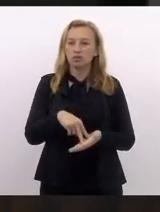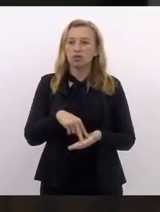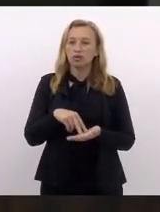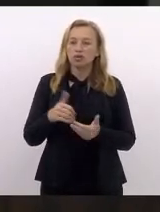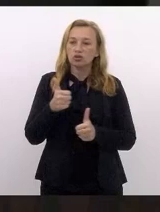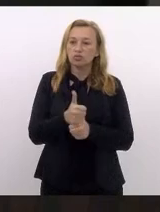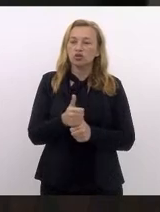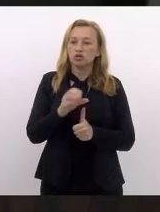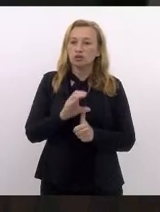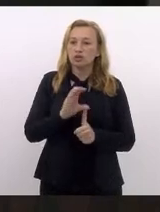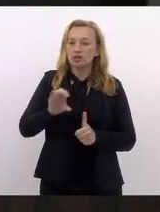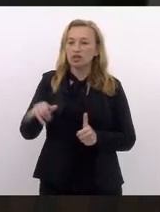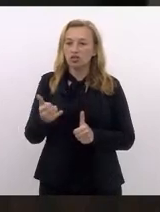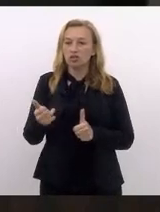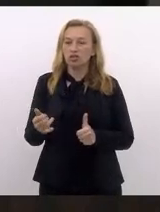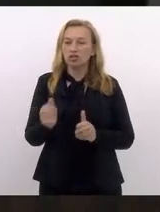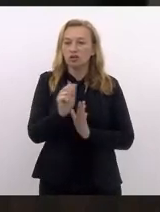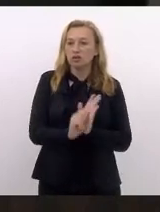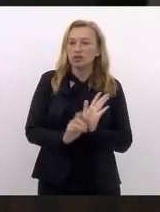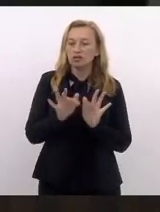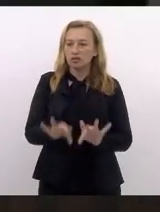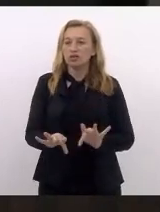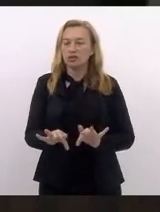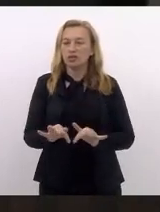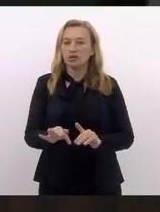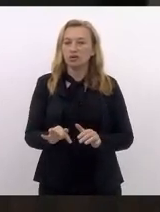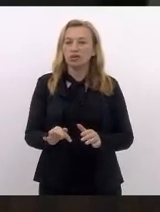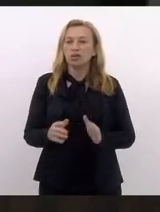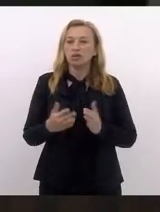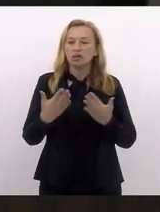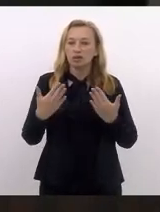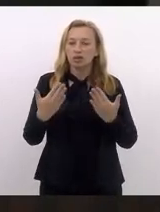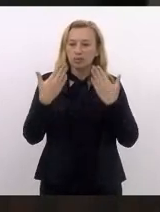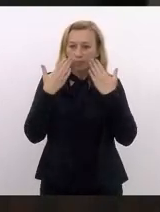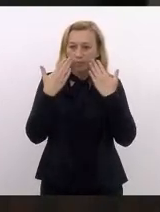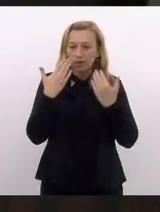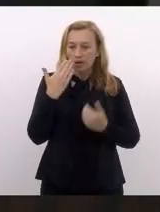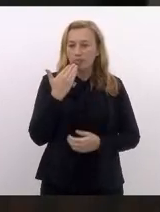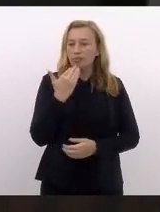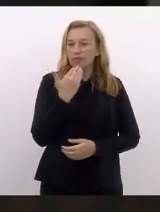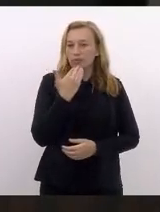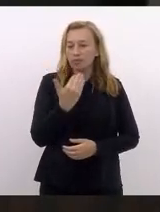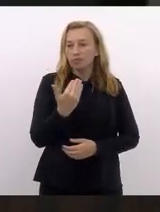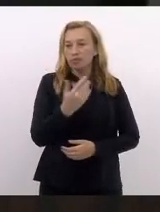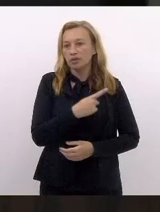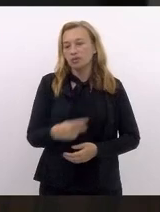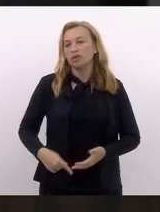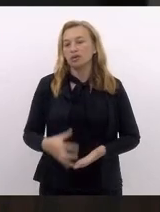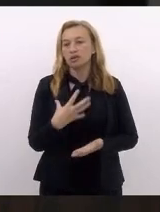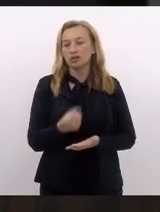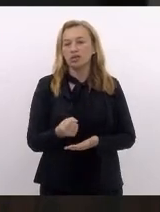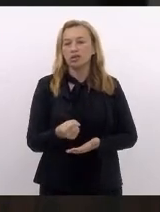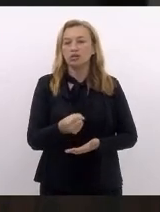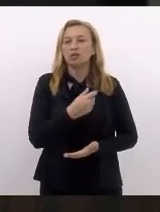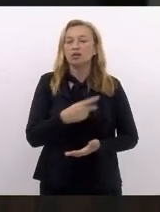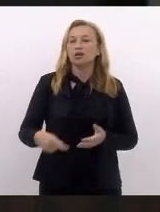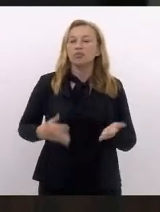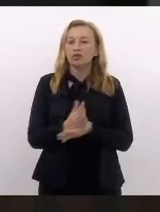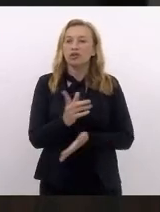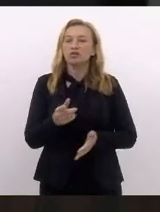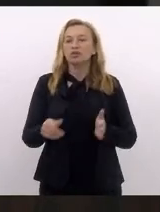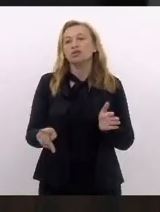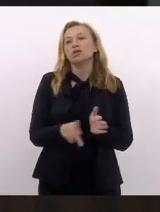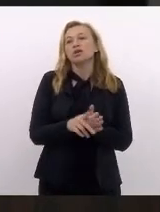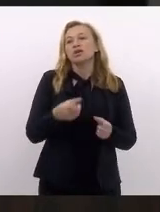da ccj com forma de forma manual de redação que a presença de férias seus que aprova resolução aprovada em regime de urgência em